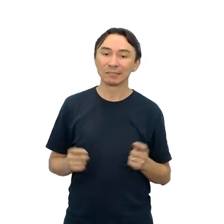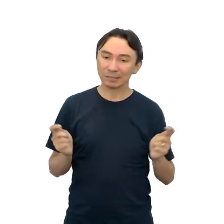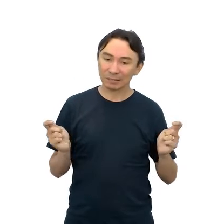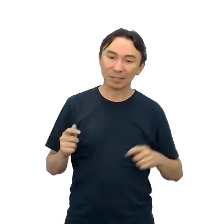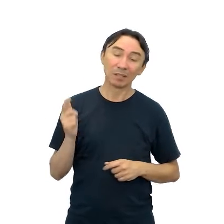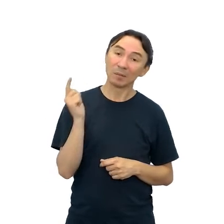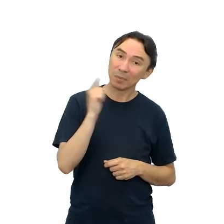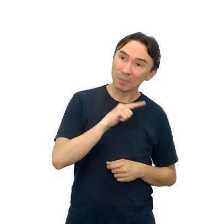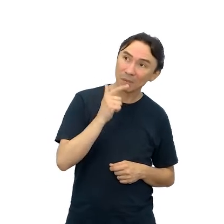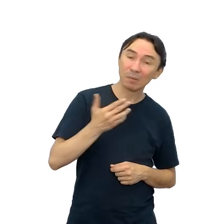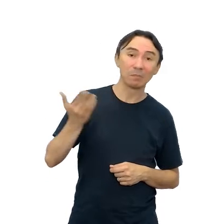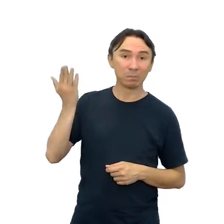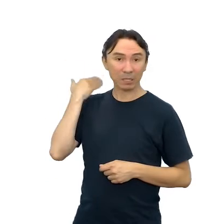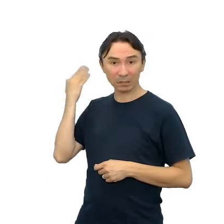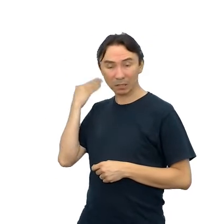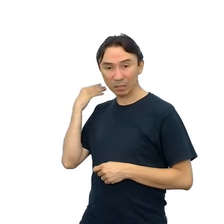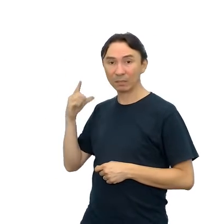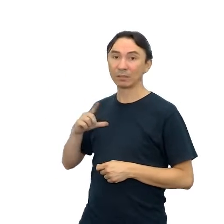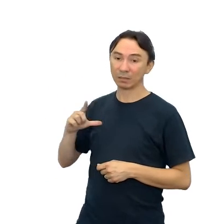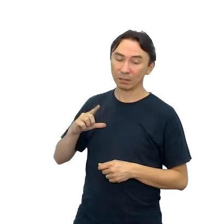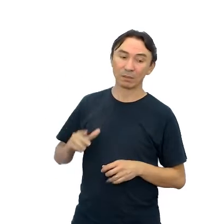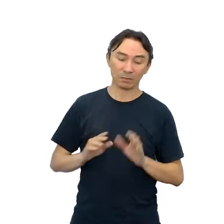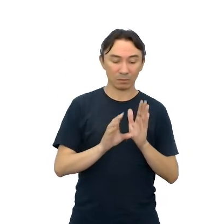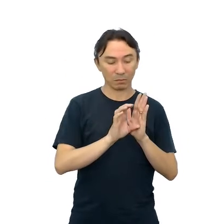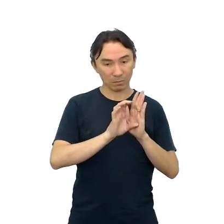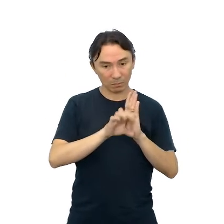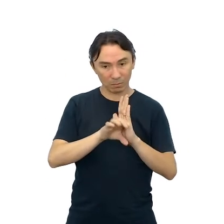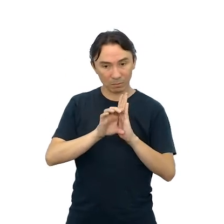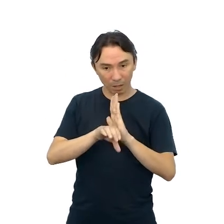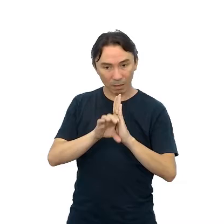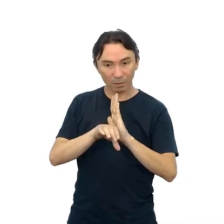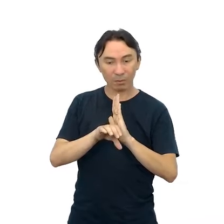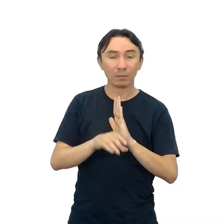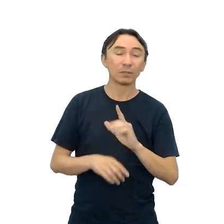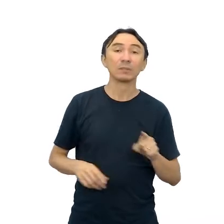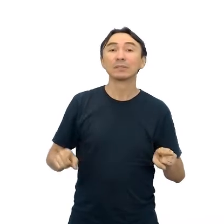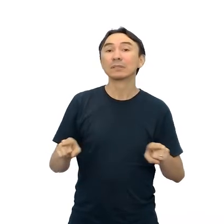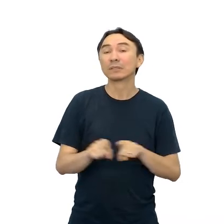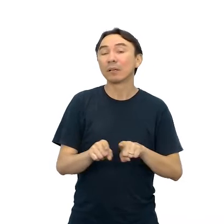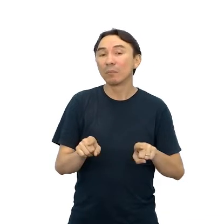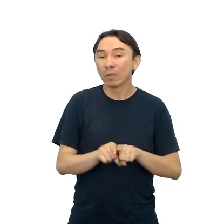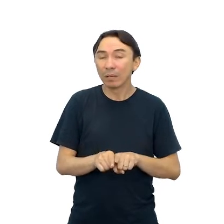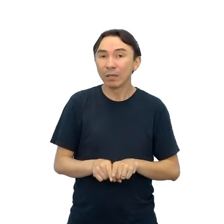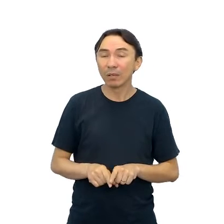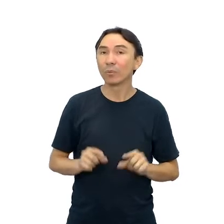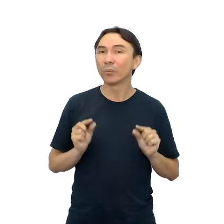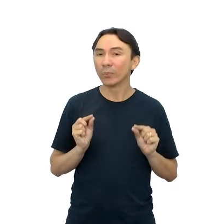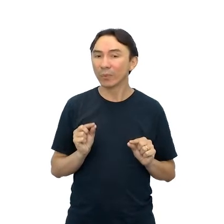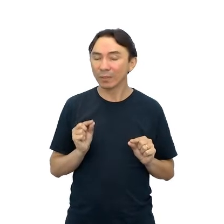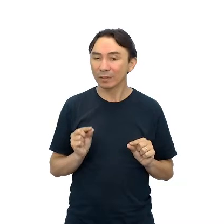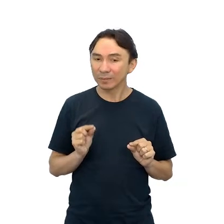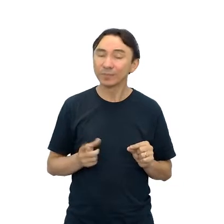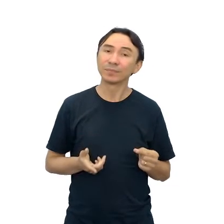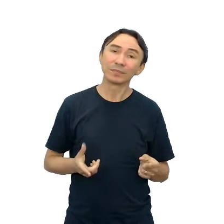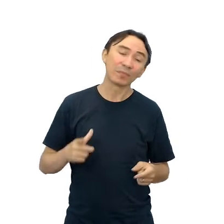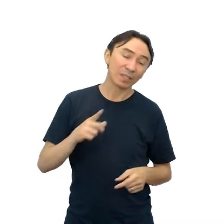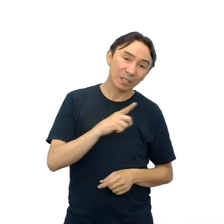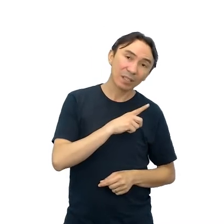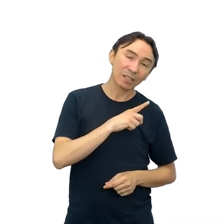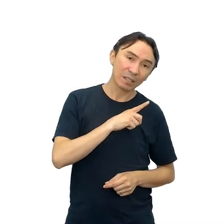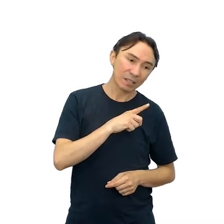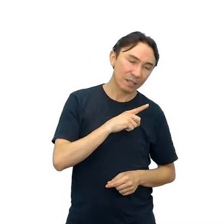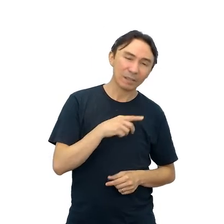conceitos anteriores, né, assimilados, e nós estamos abrindo